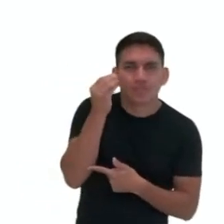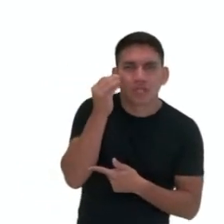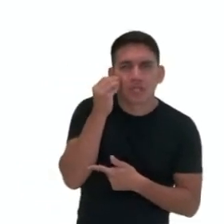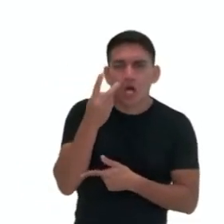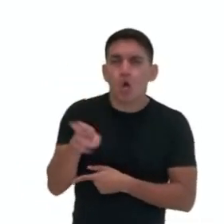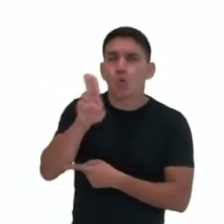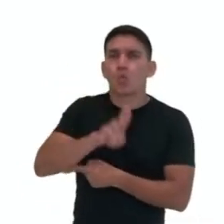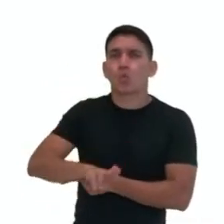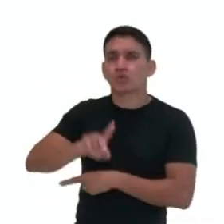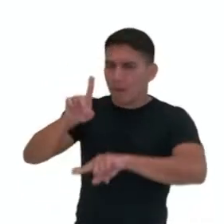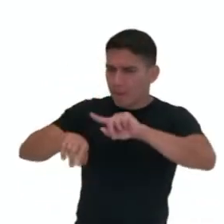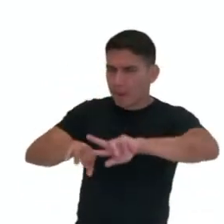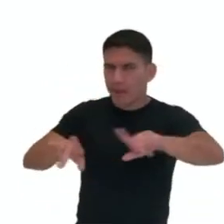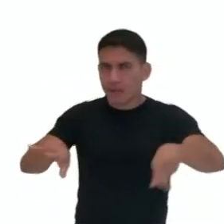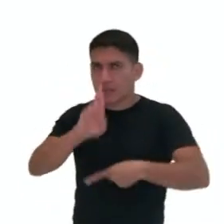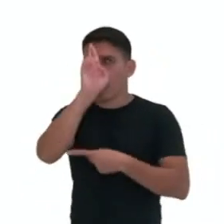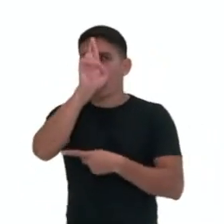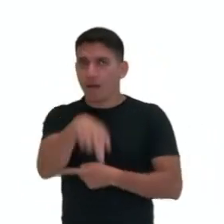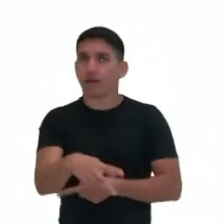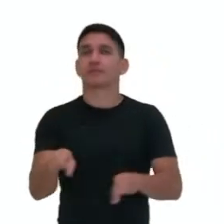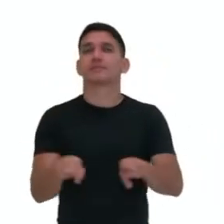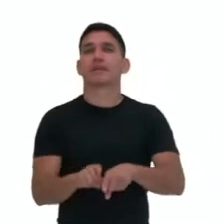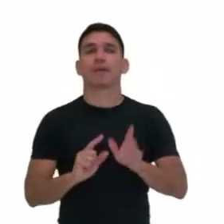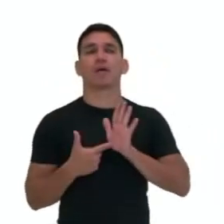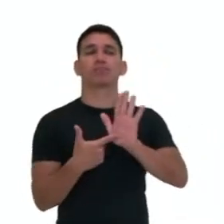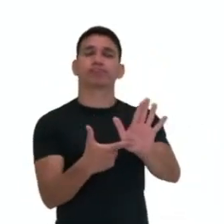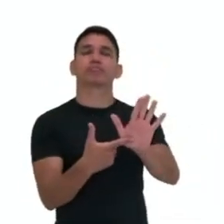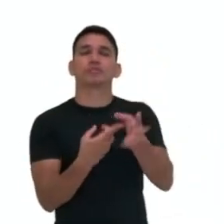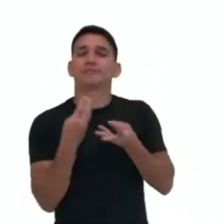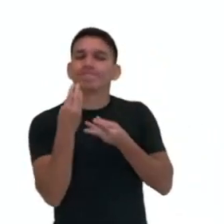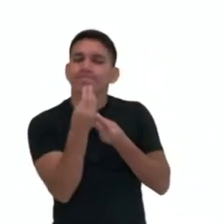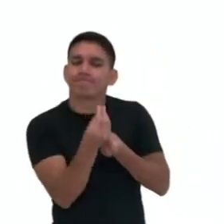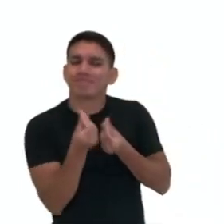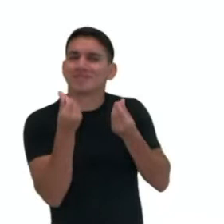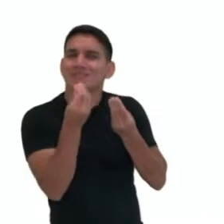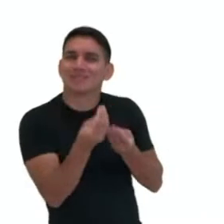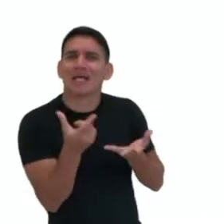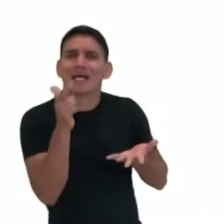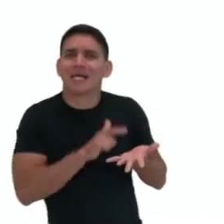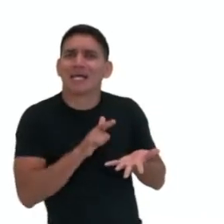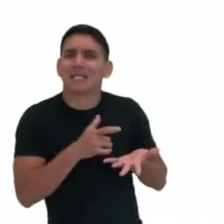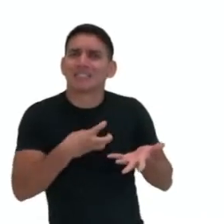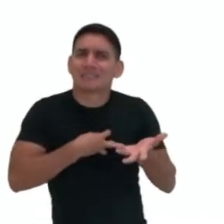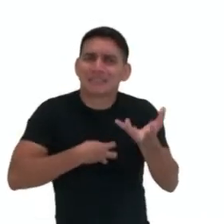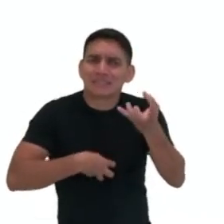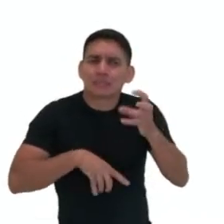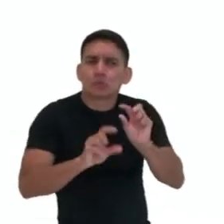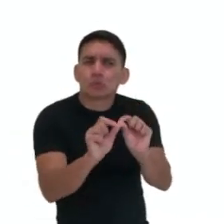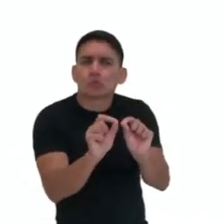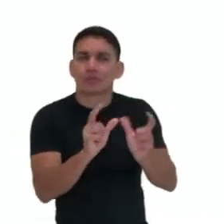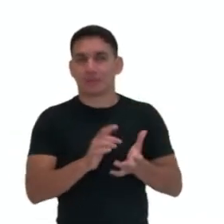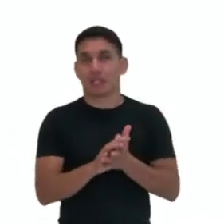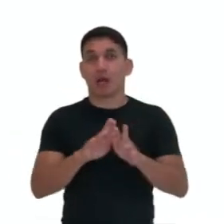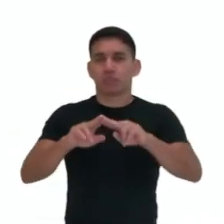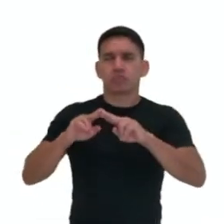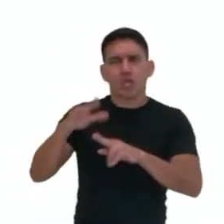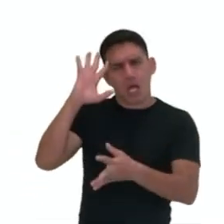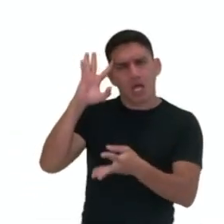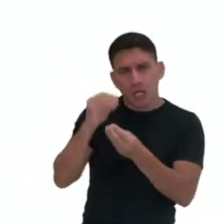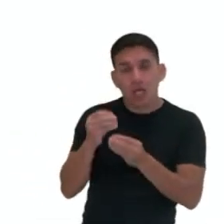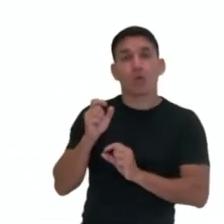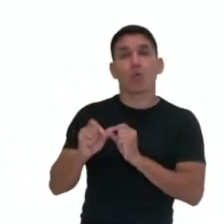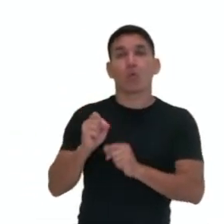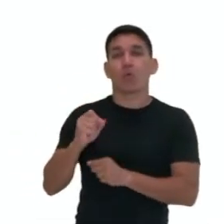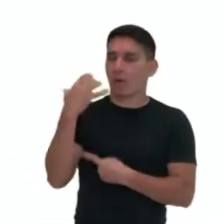análogo à razão, à representação sensível. Para Baumgarten, o belo é fruto de um consenso, de